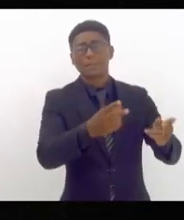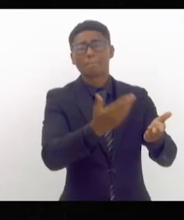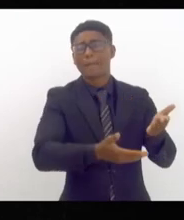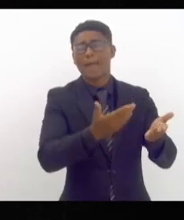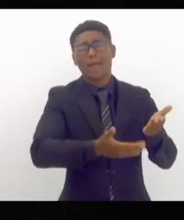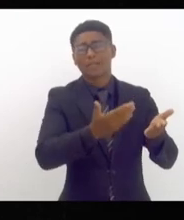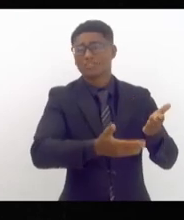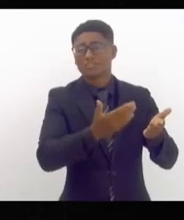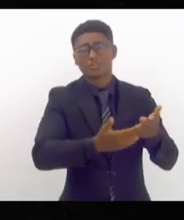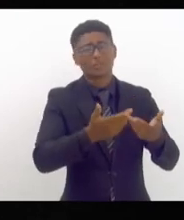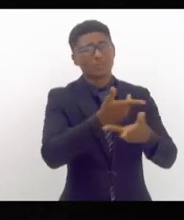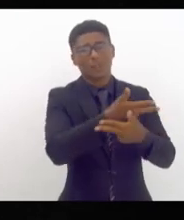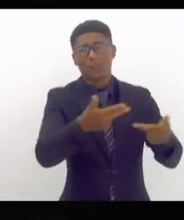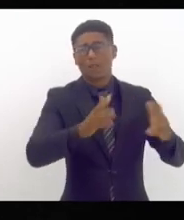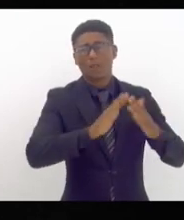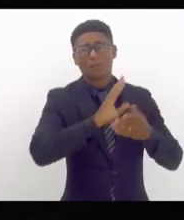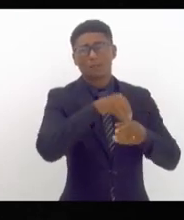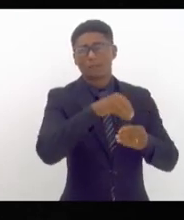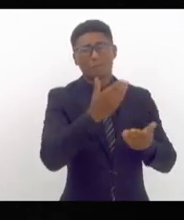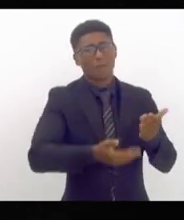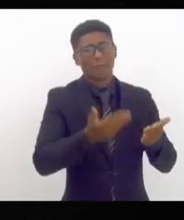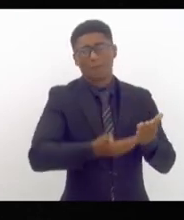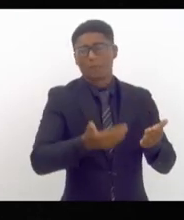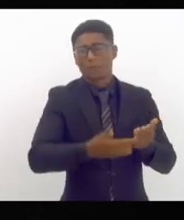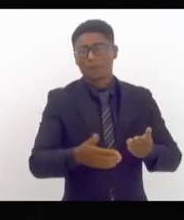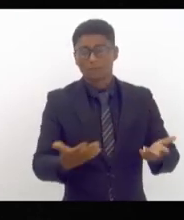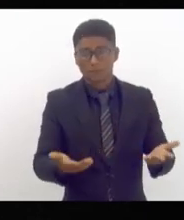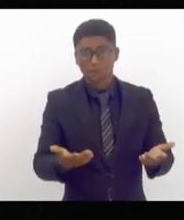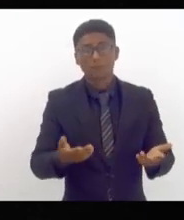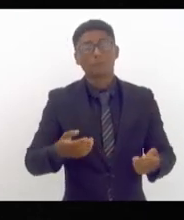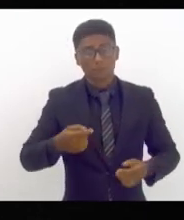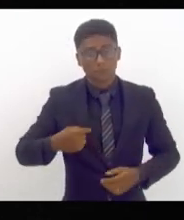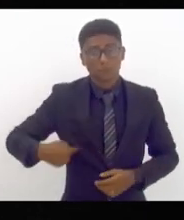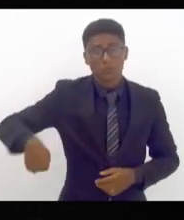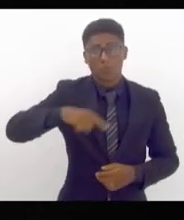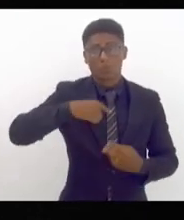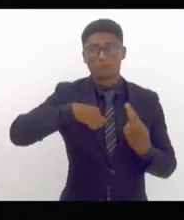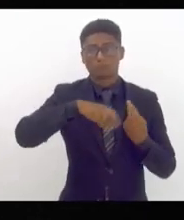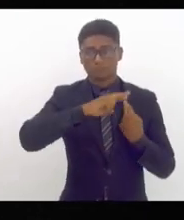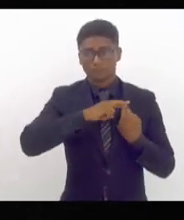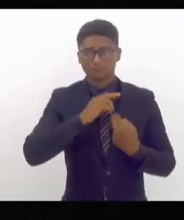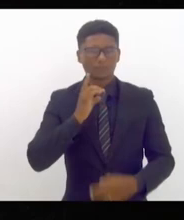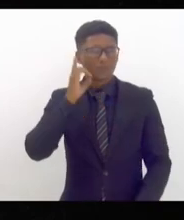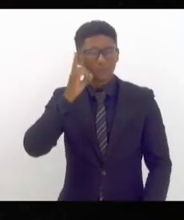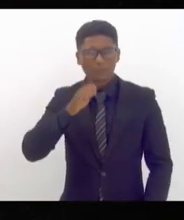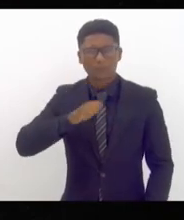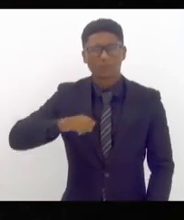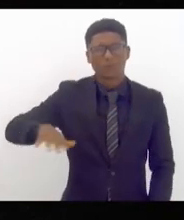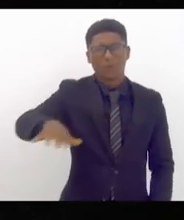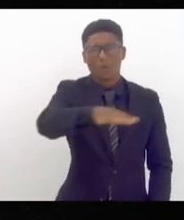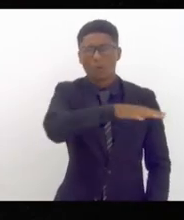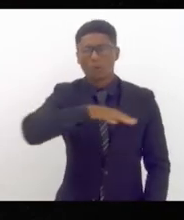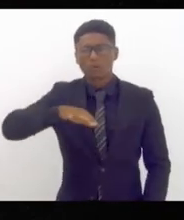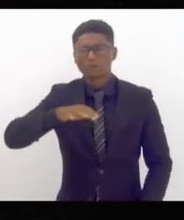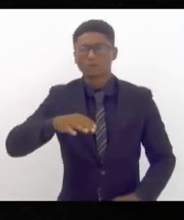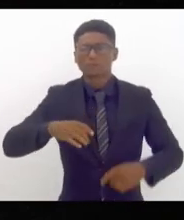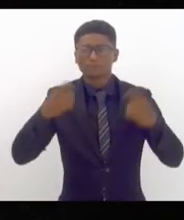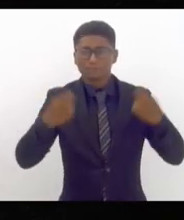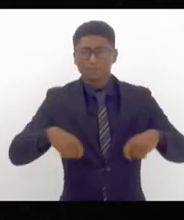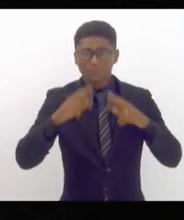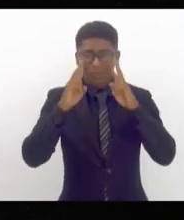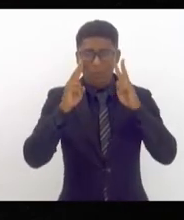que tem. Então, é tarefa nossa, deputados e deputadas, ter sempre um